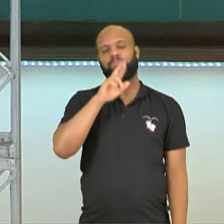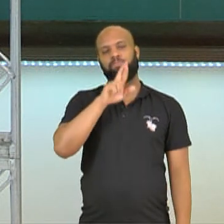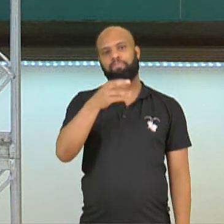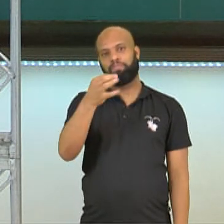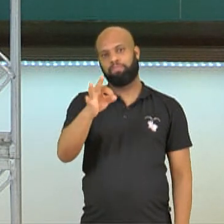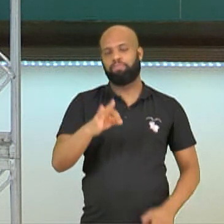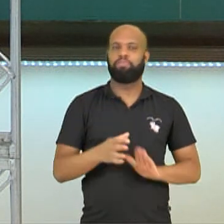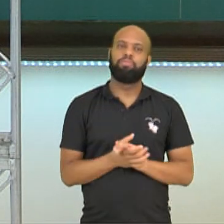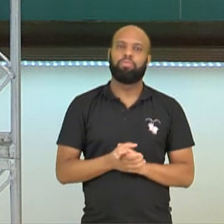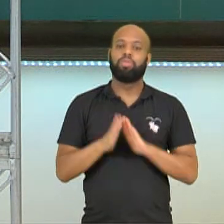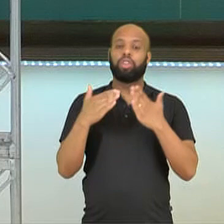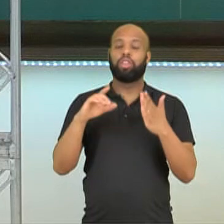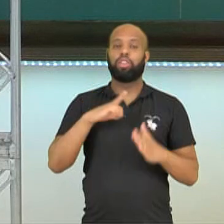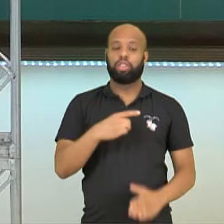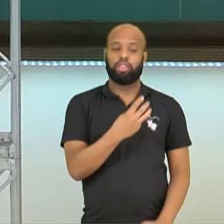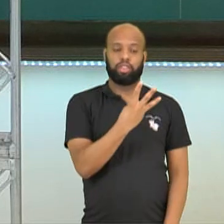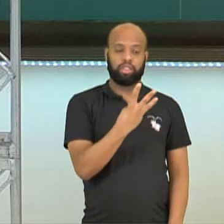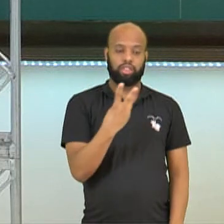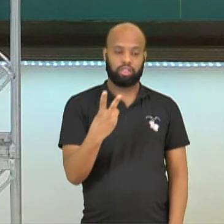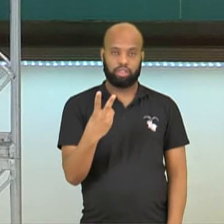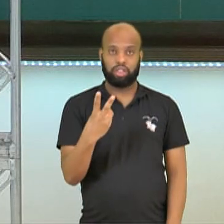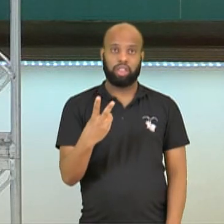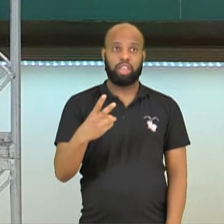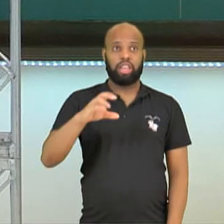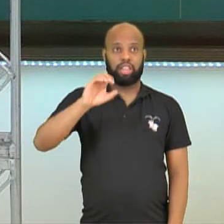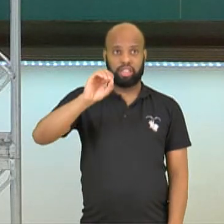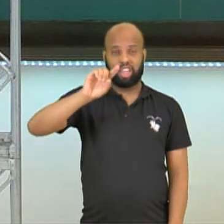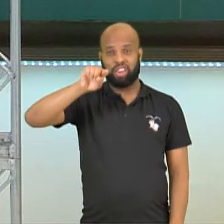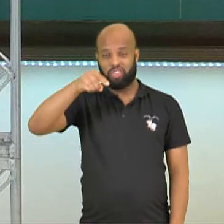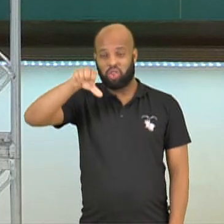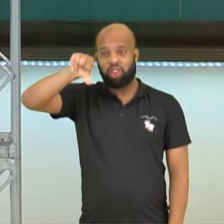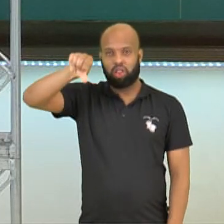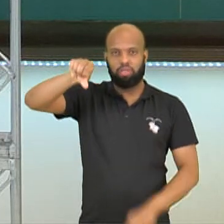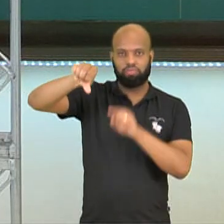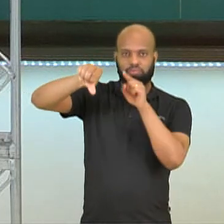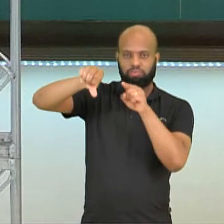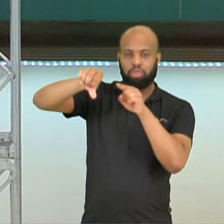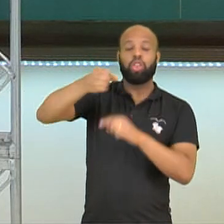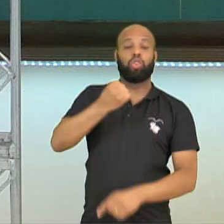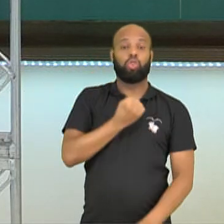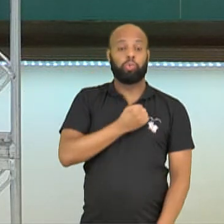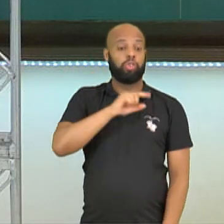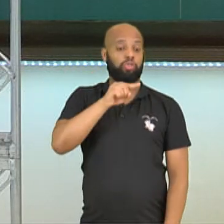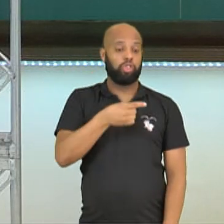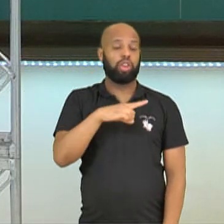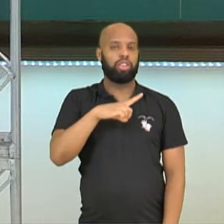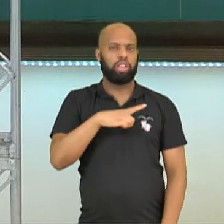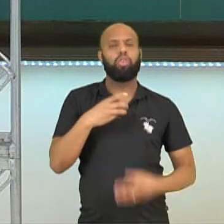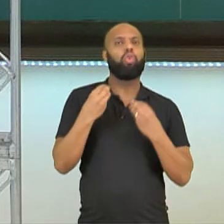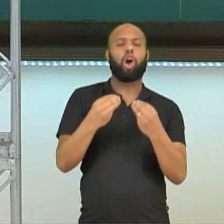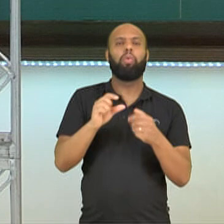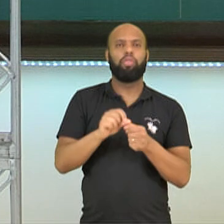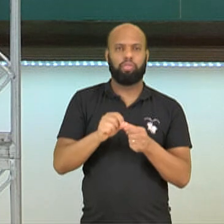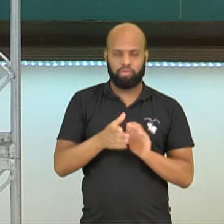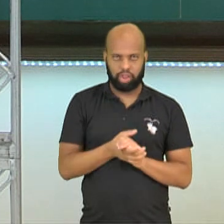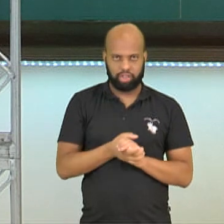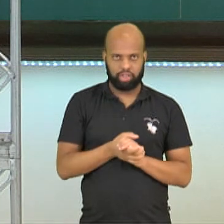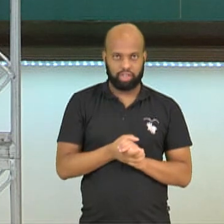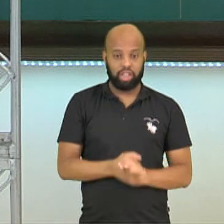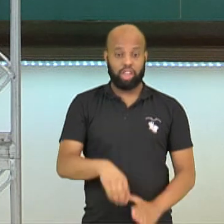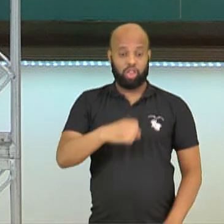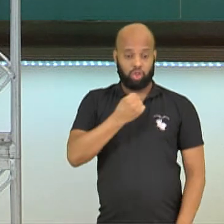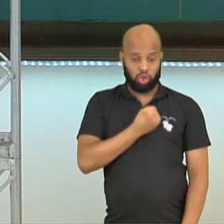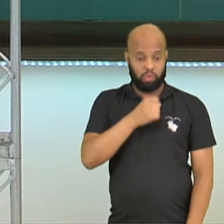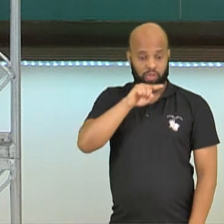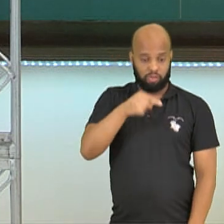resposta. Então ali eu tenho 32 elevado a um número decimal. O que eu preciso fazer com o número decimal? Transformar